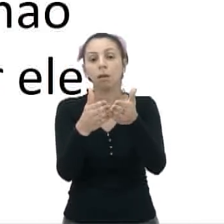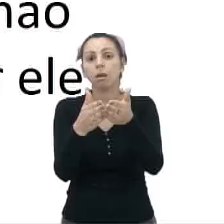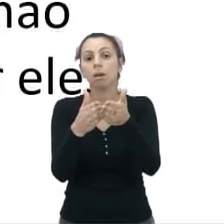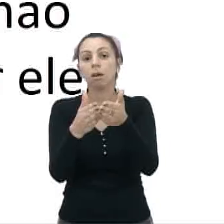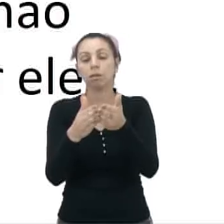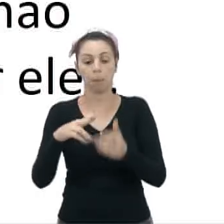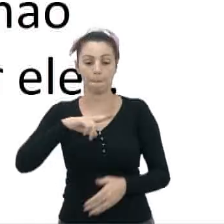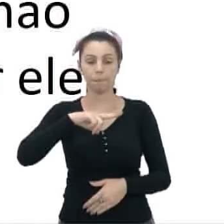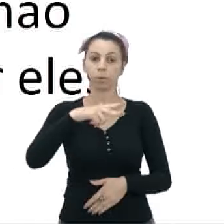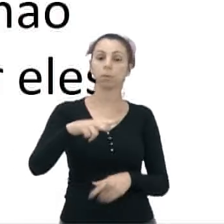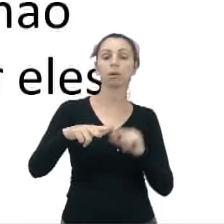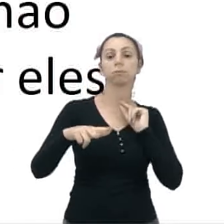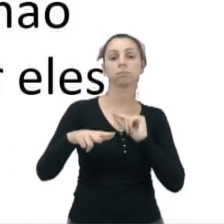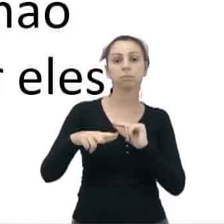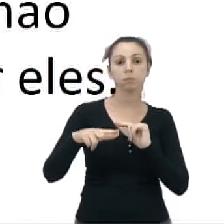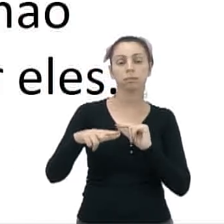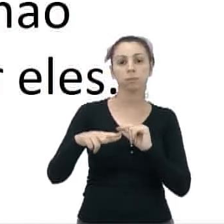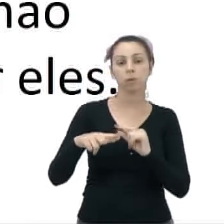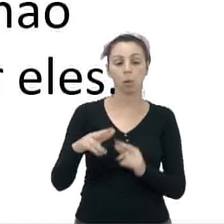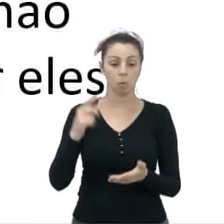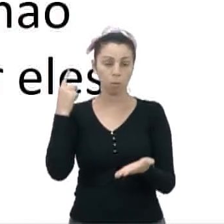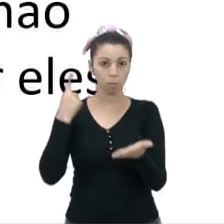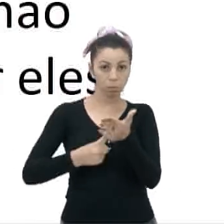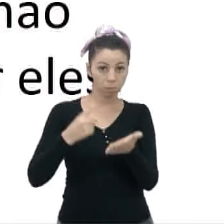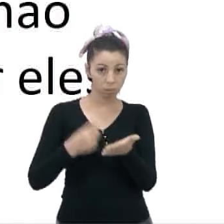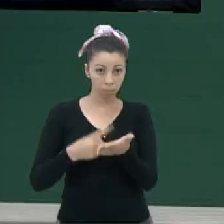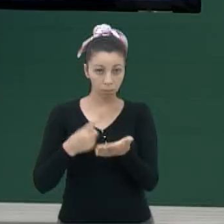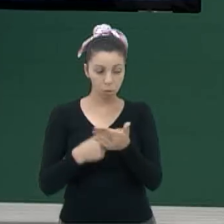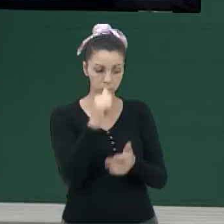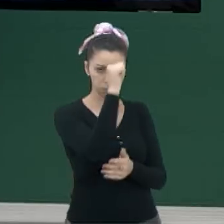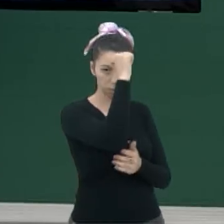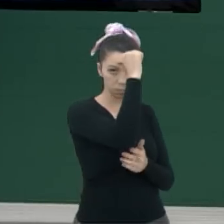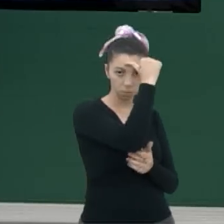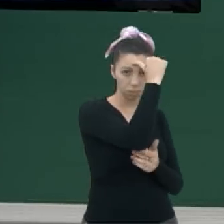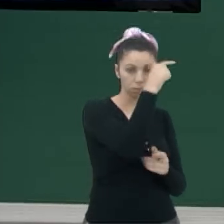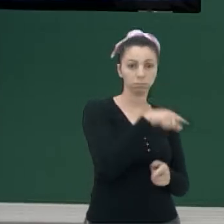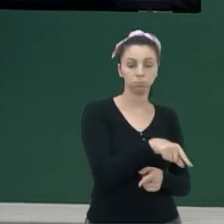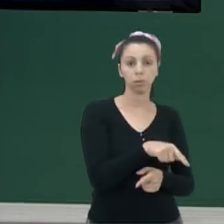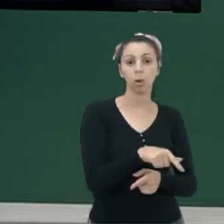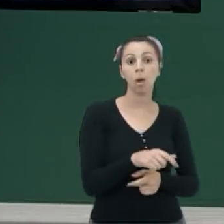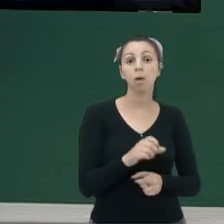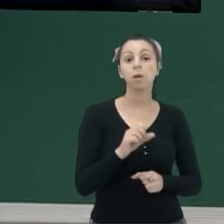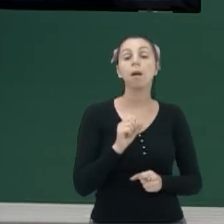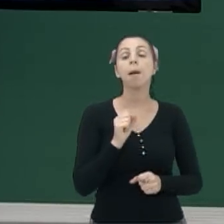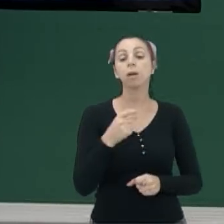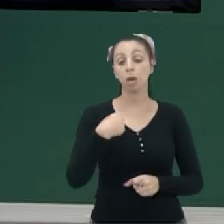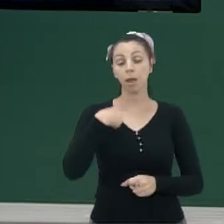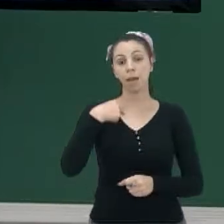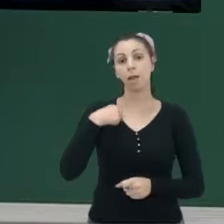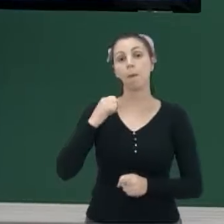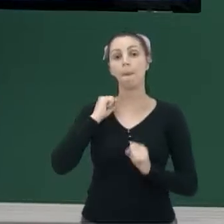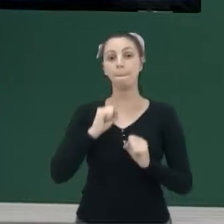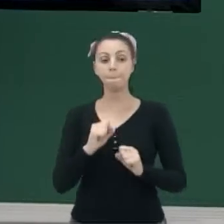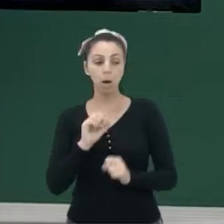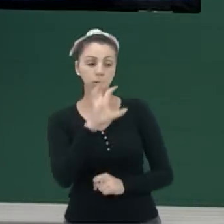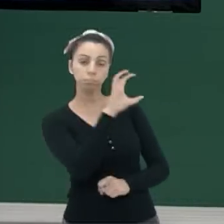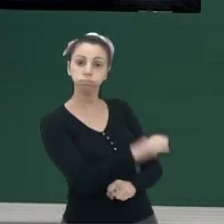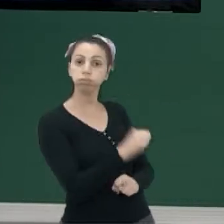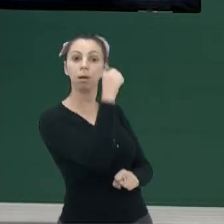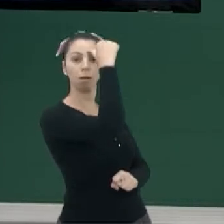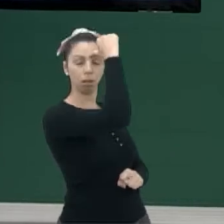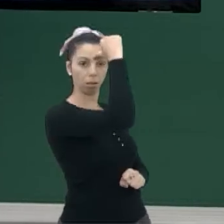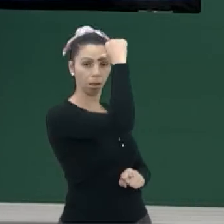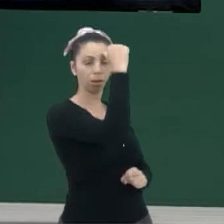dizer, Portugal achava, então se eu vou estabelecer um acordo com os indianos, só eu posso pegar o produto aqui na Índia. Na verdade,